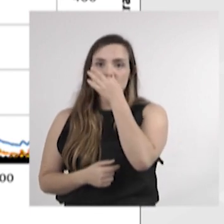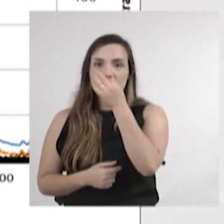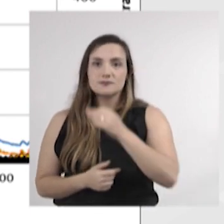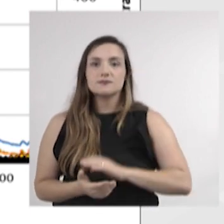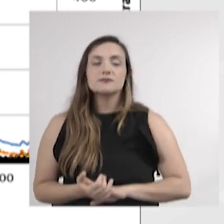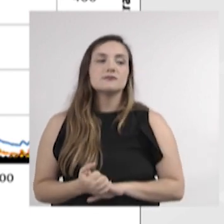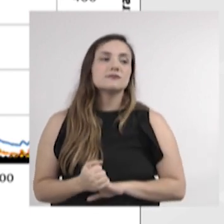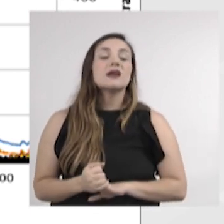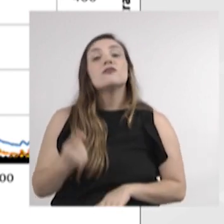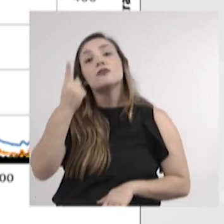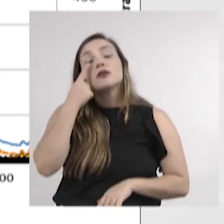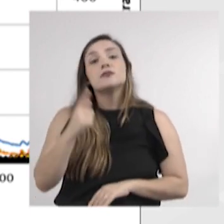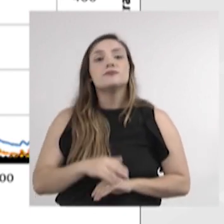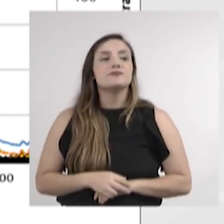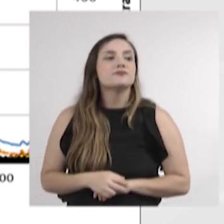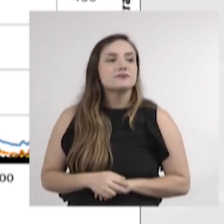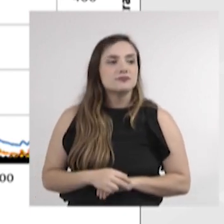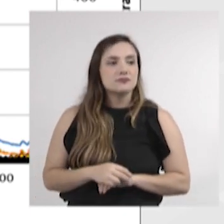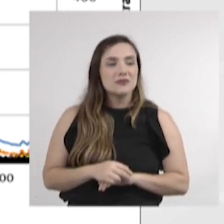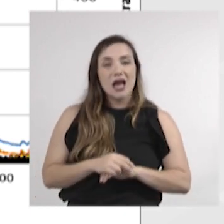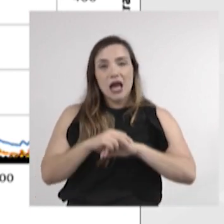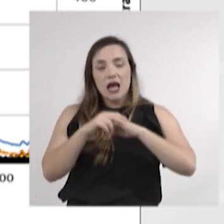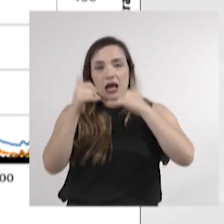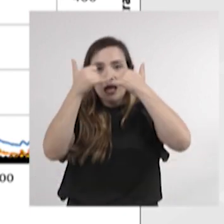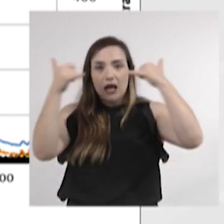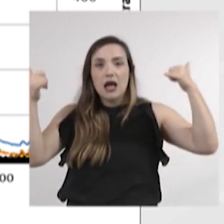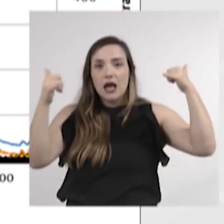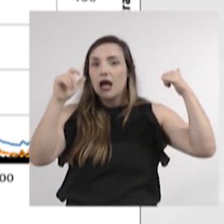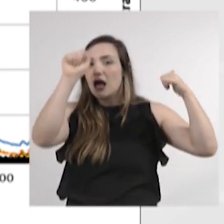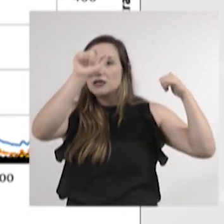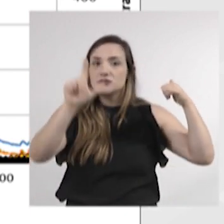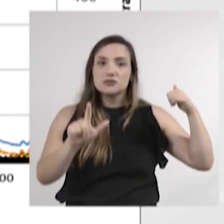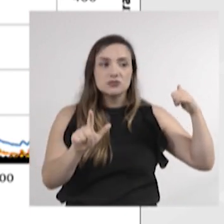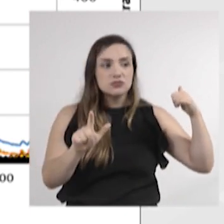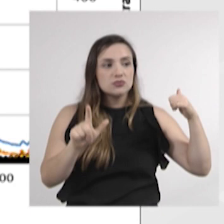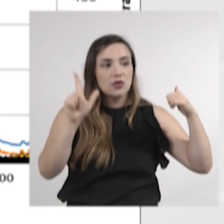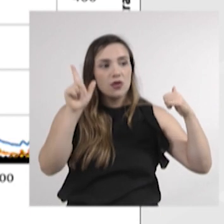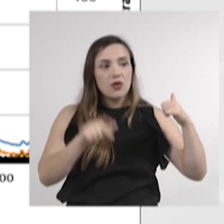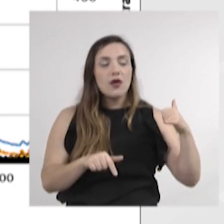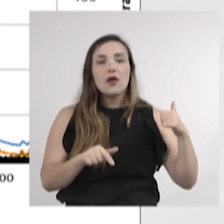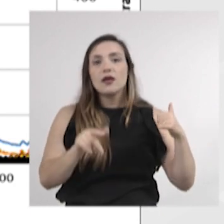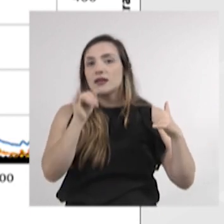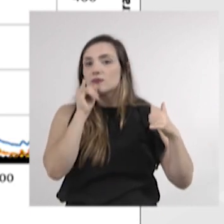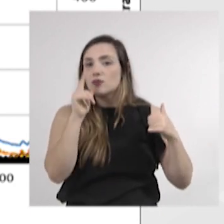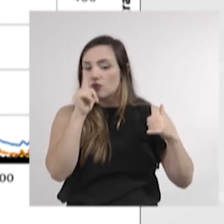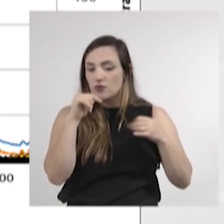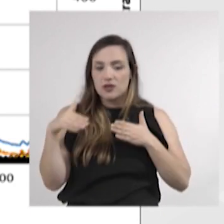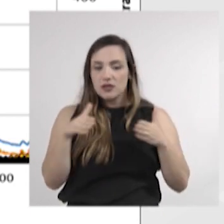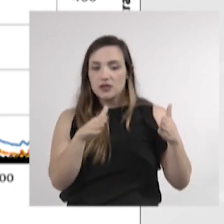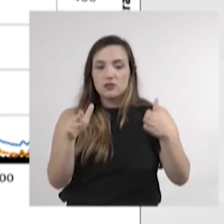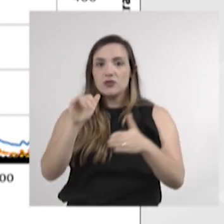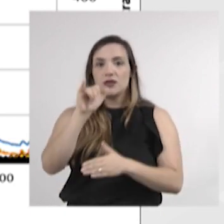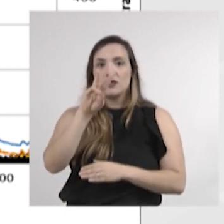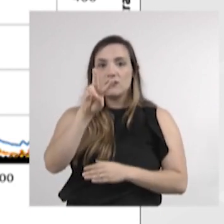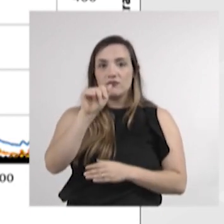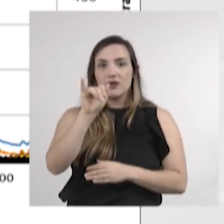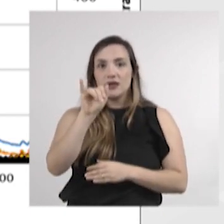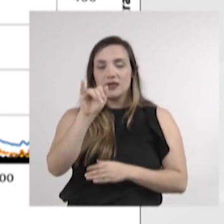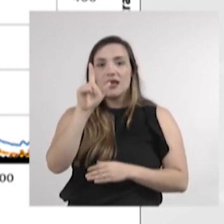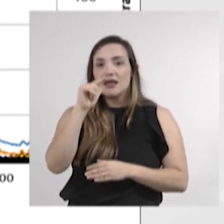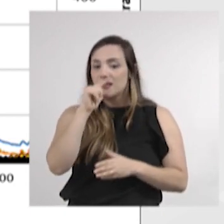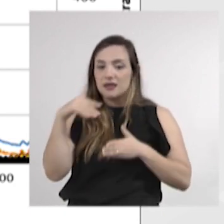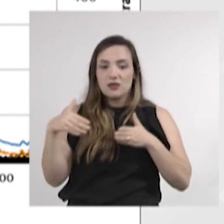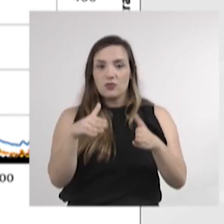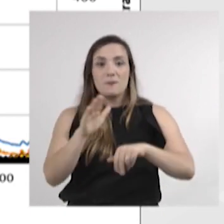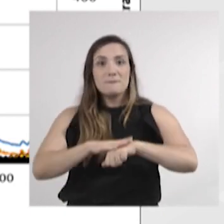então, para vocês terem uma ideia de que ó, a linha azul é a linha de vazão. Isso eu peguei como exemplo ali o rio Ivaí. Tá? O rio Ivaí, lá no Paraná, o rio Ivaí é o nosso campeão